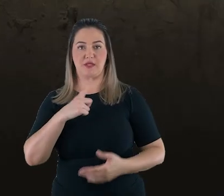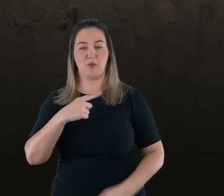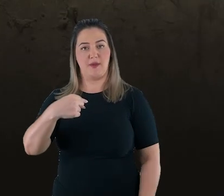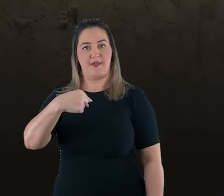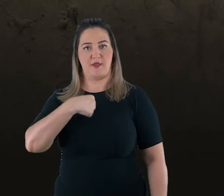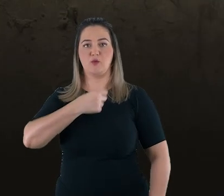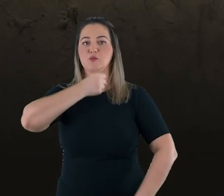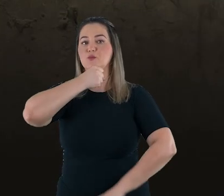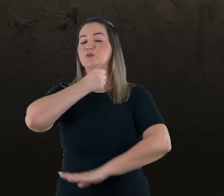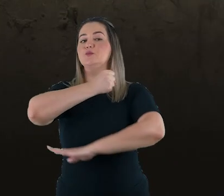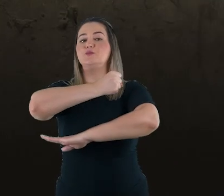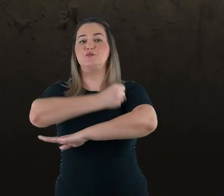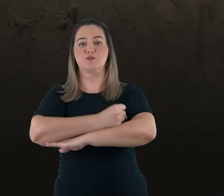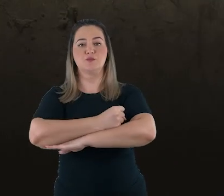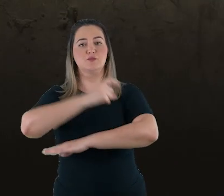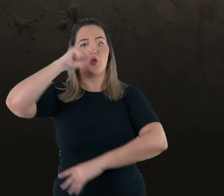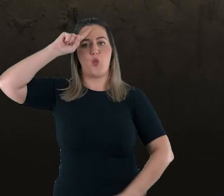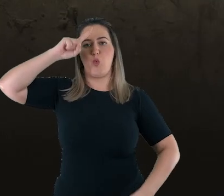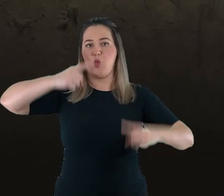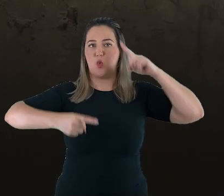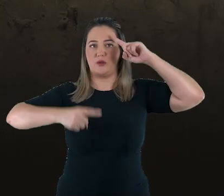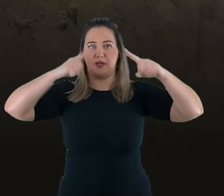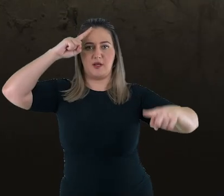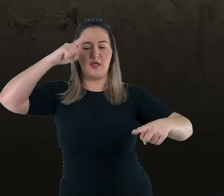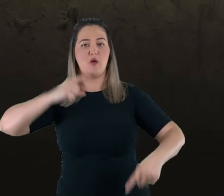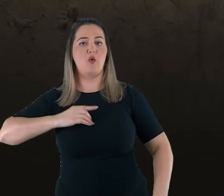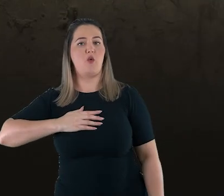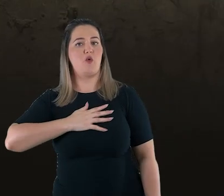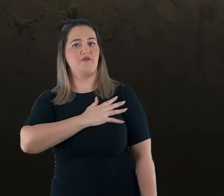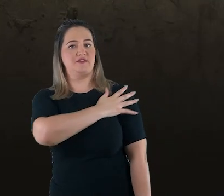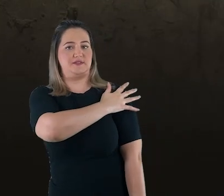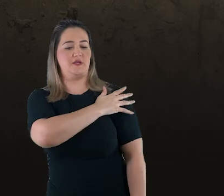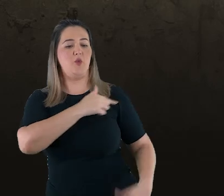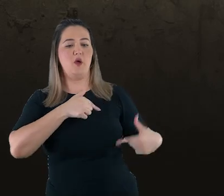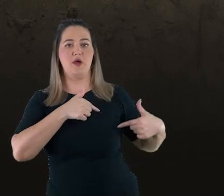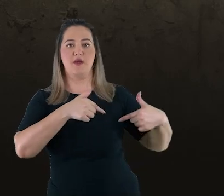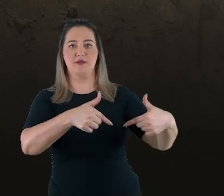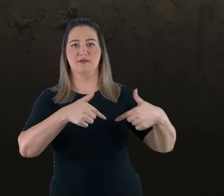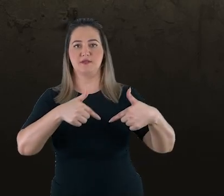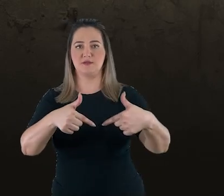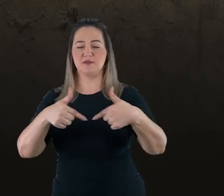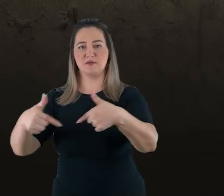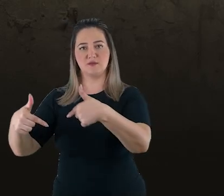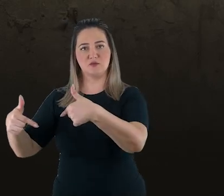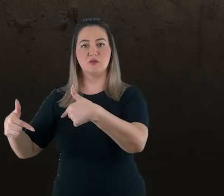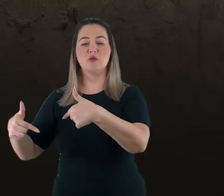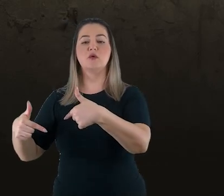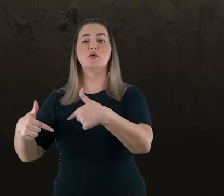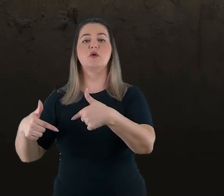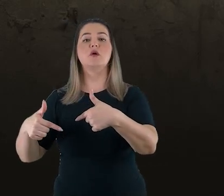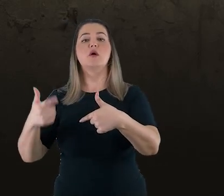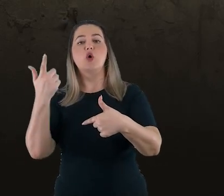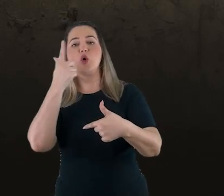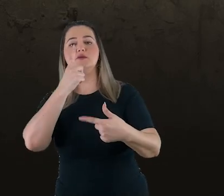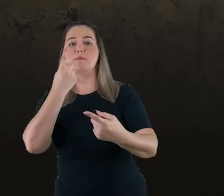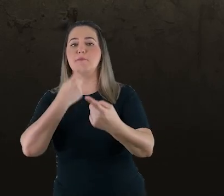eu, Nabucodonosor, ordenei os seguintes oficiais em exercício de suas funções para serem promovidos em meu